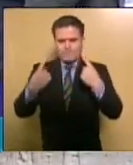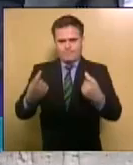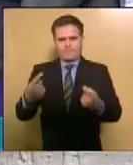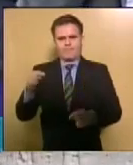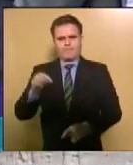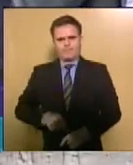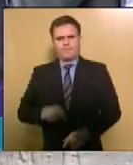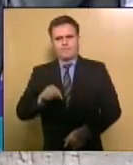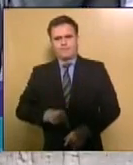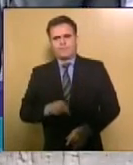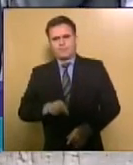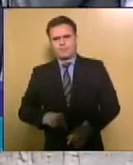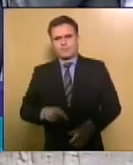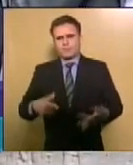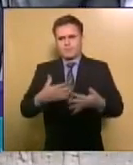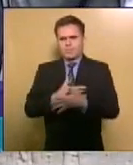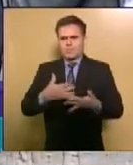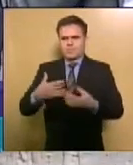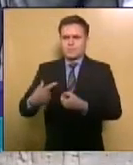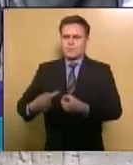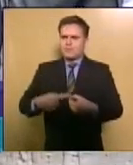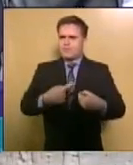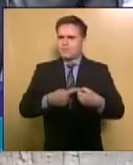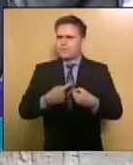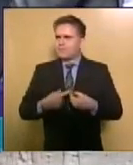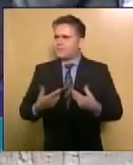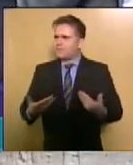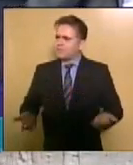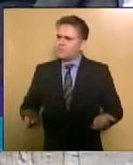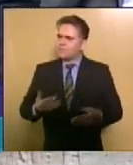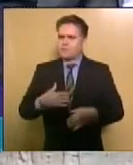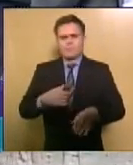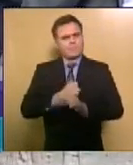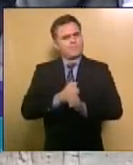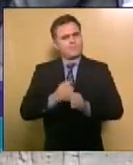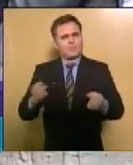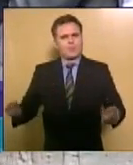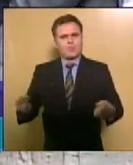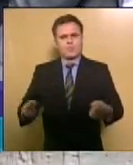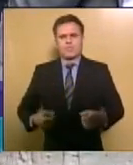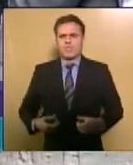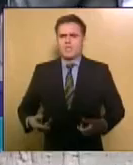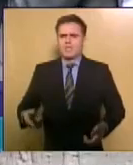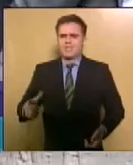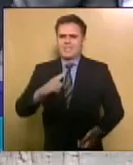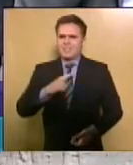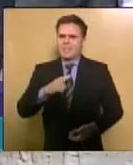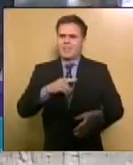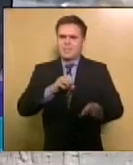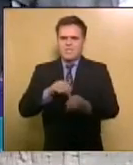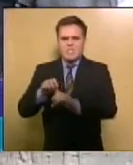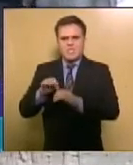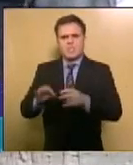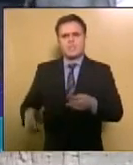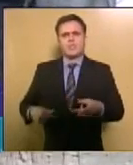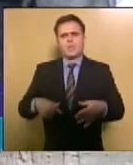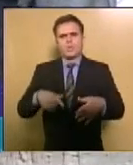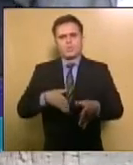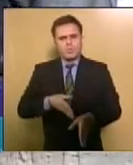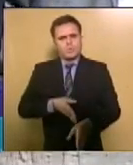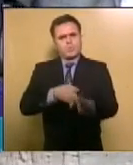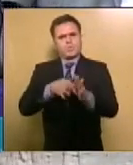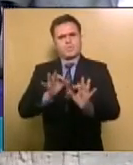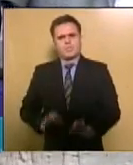Sergipe nas nossas cidades é algo demais eh existem eh ensinamentos existem caminhos